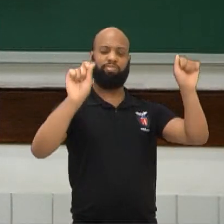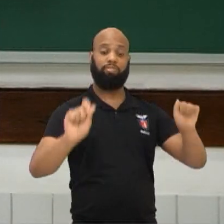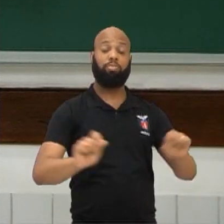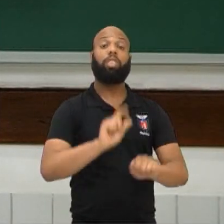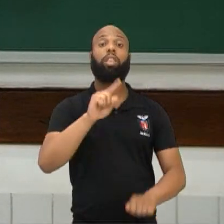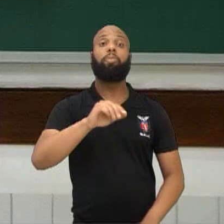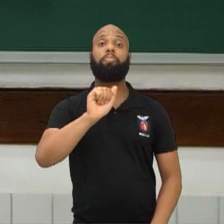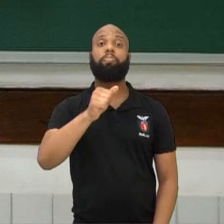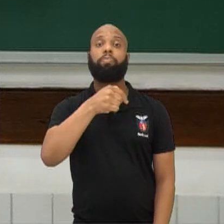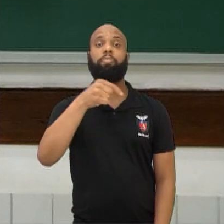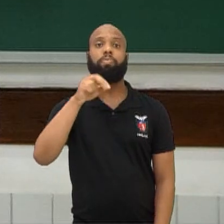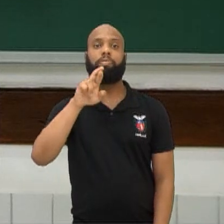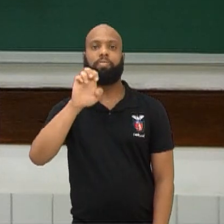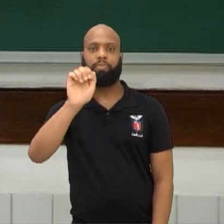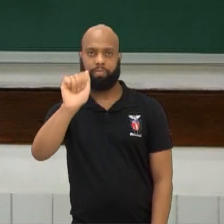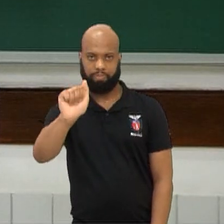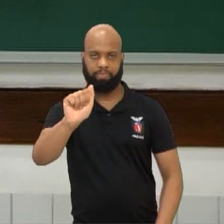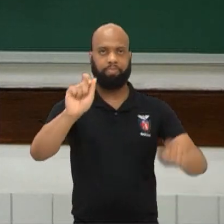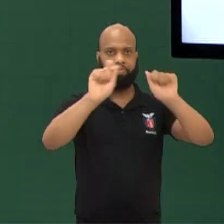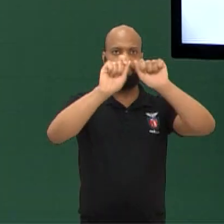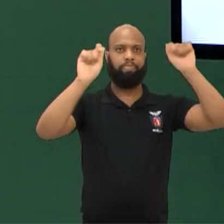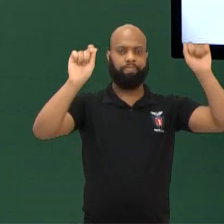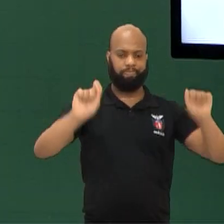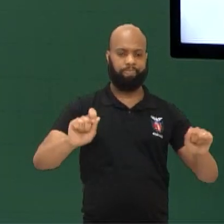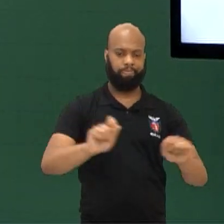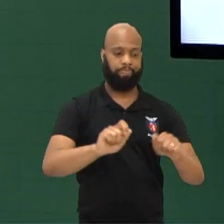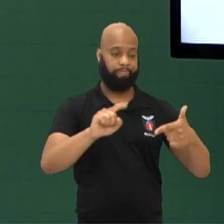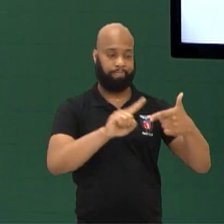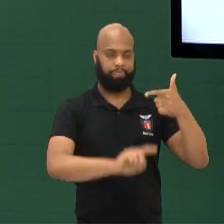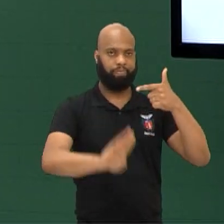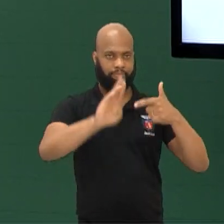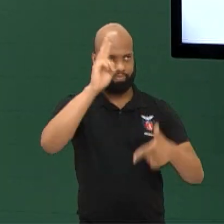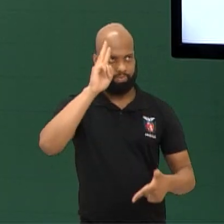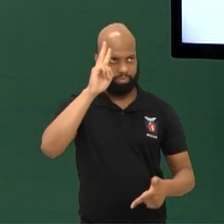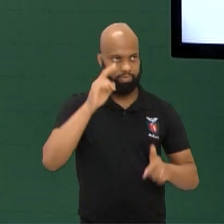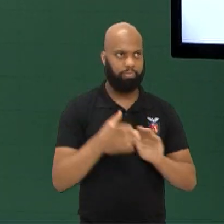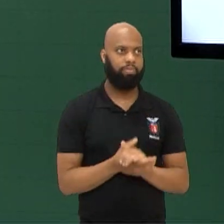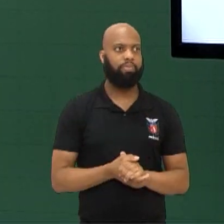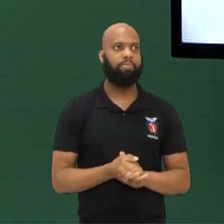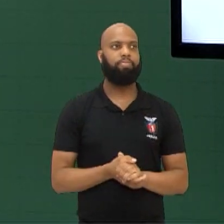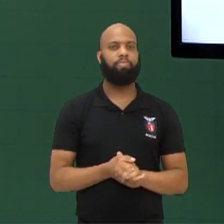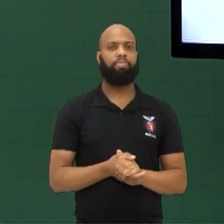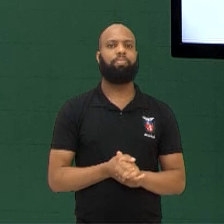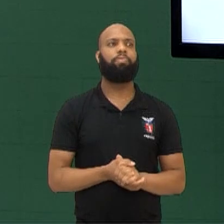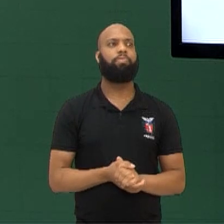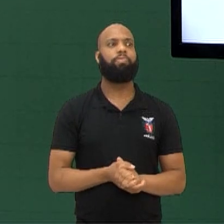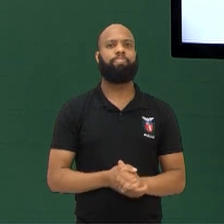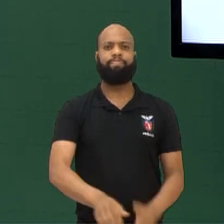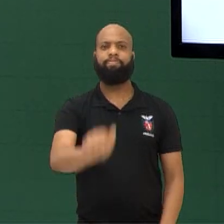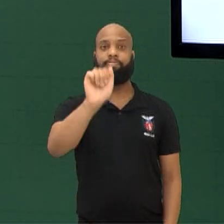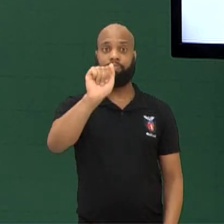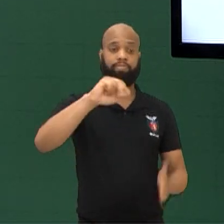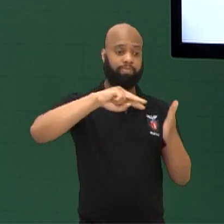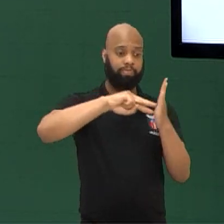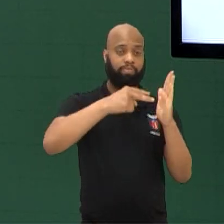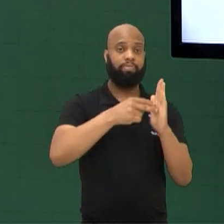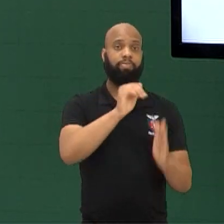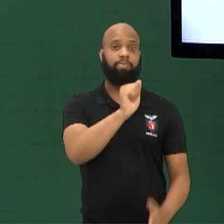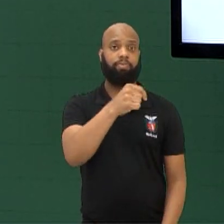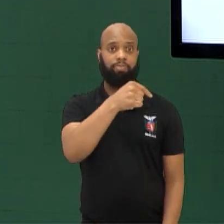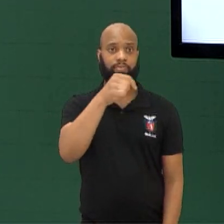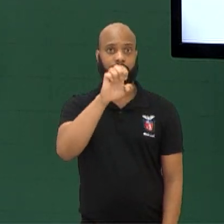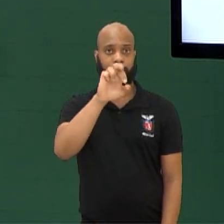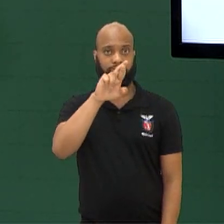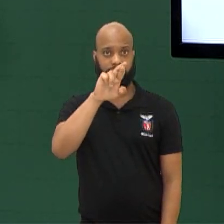Então, a letra B, para você relembrar, que a área do retângulo, eu